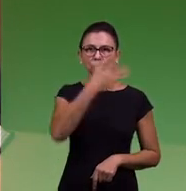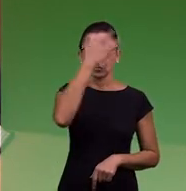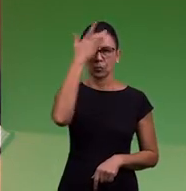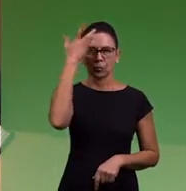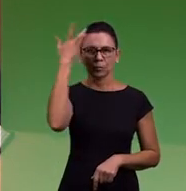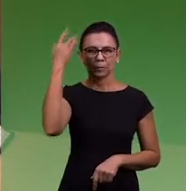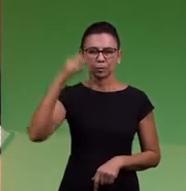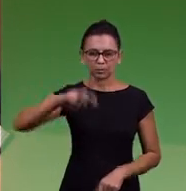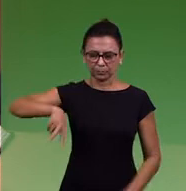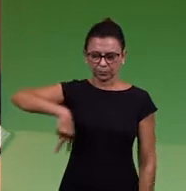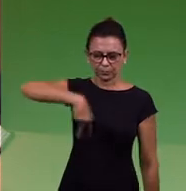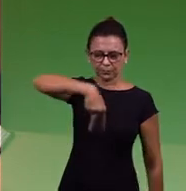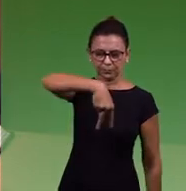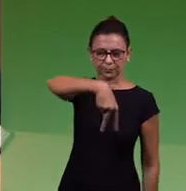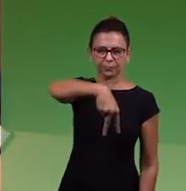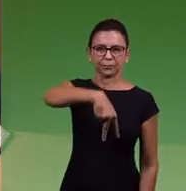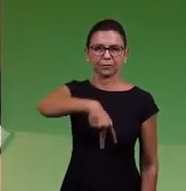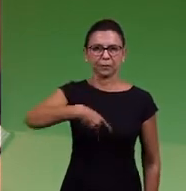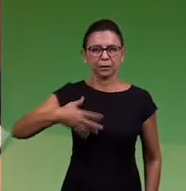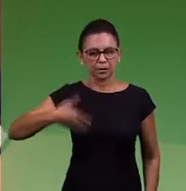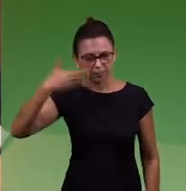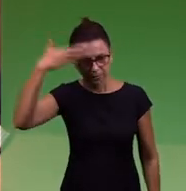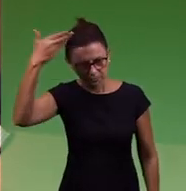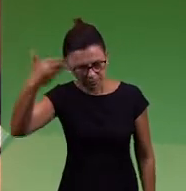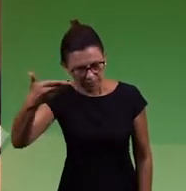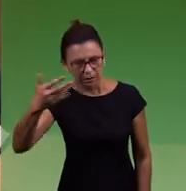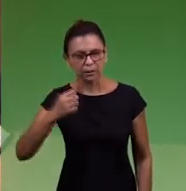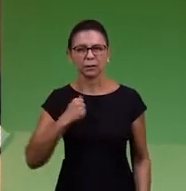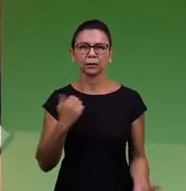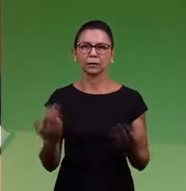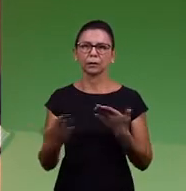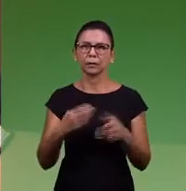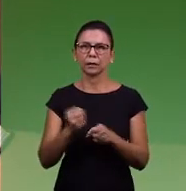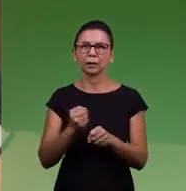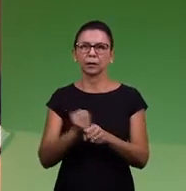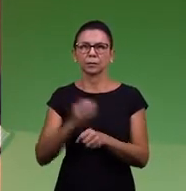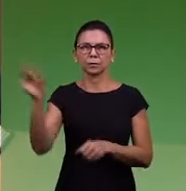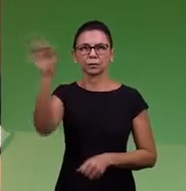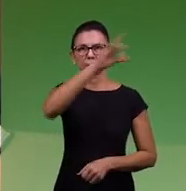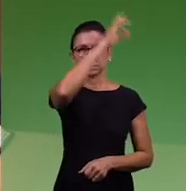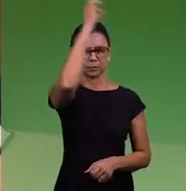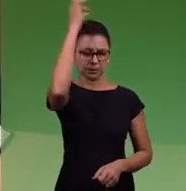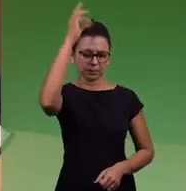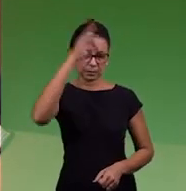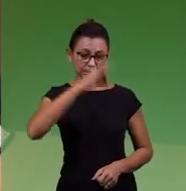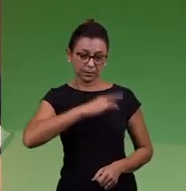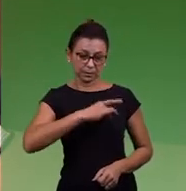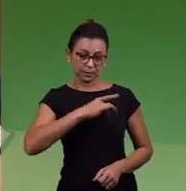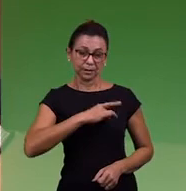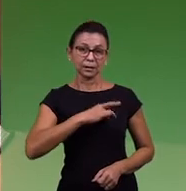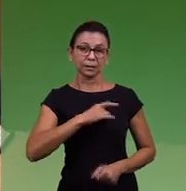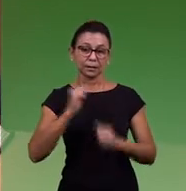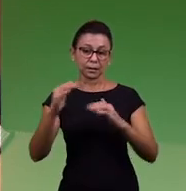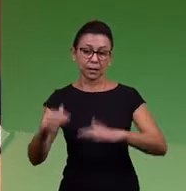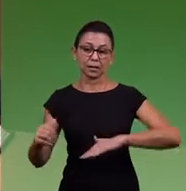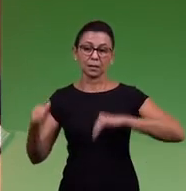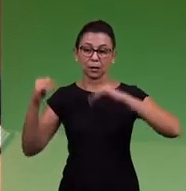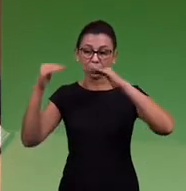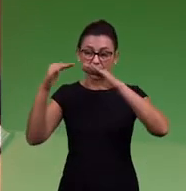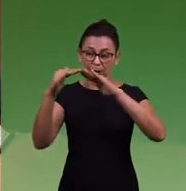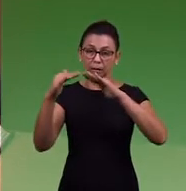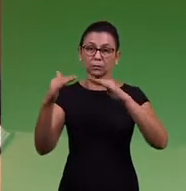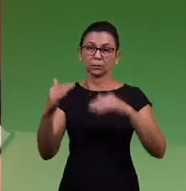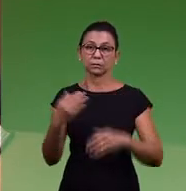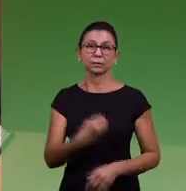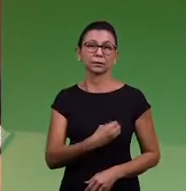pessoa é o Espírito Santo. É a obra que o Espírito Santo faz no nosso coração, para ele habitar e ele ser homenageado, louvado, glorificado